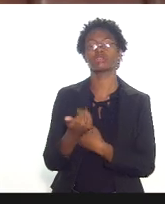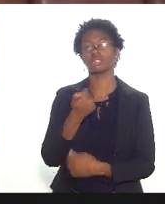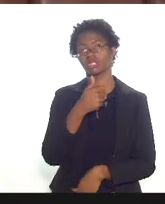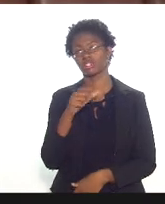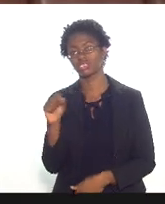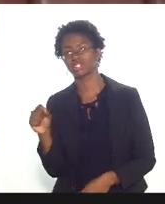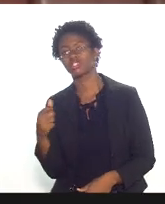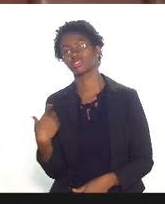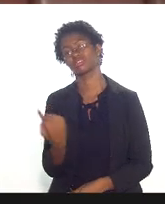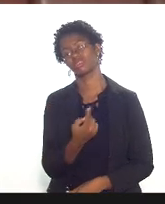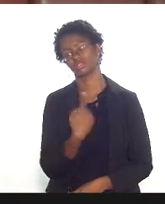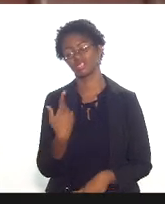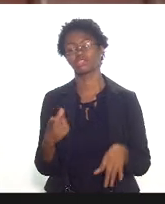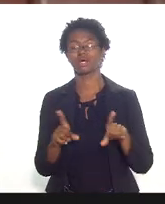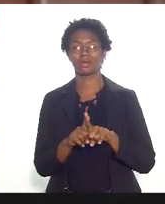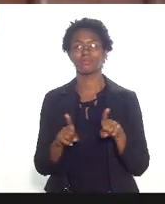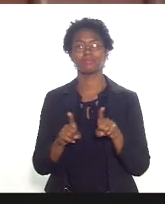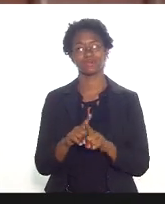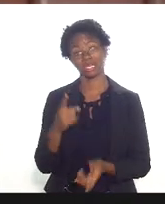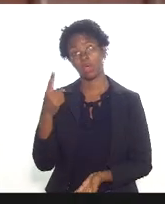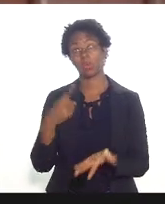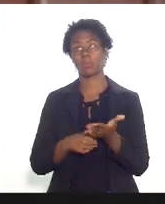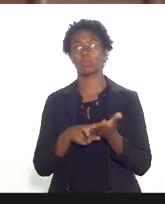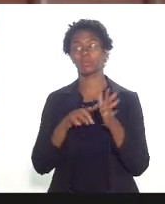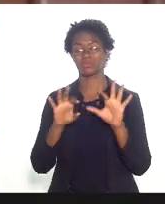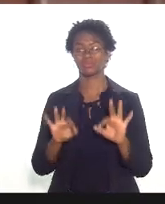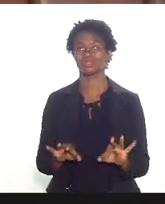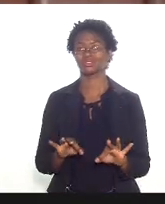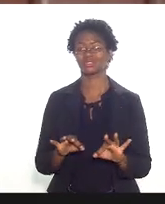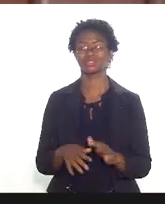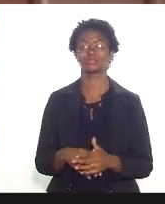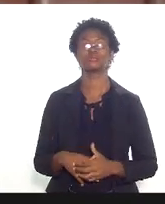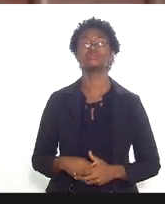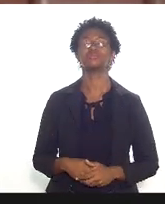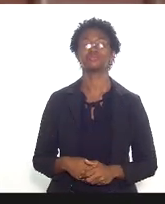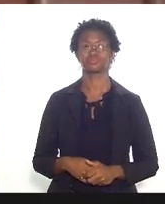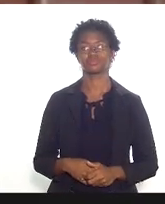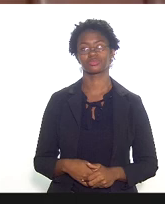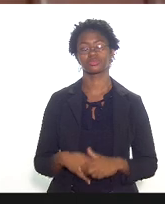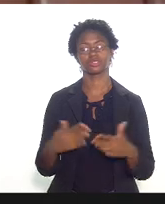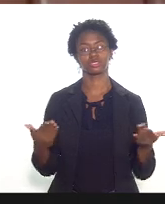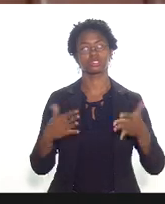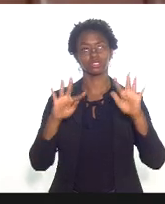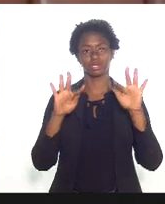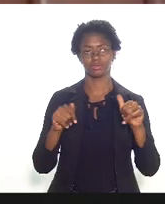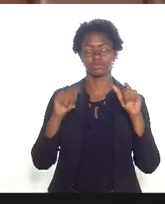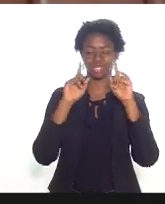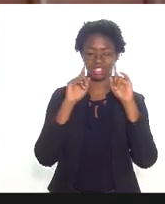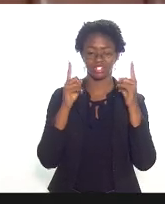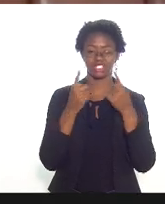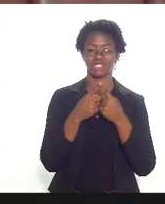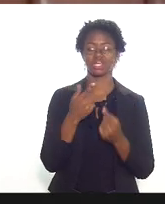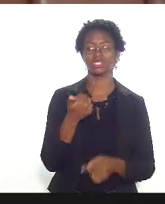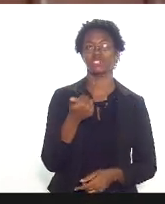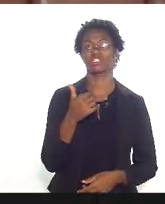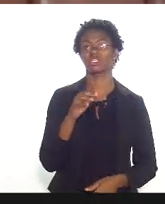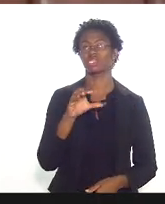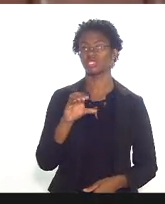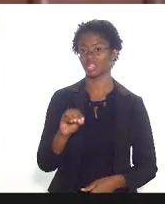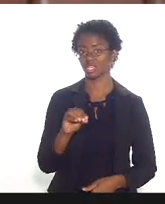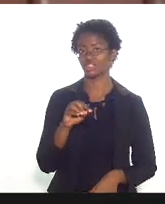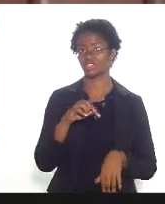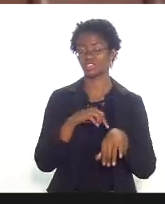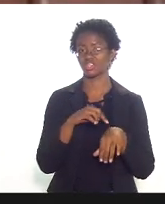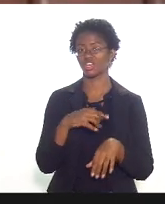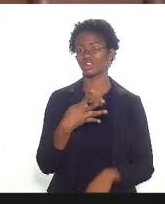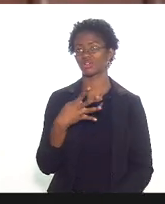uma vez, muito comprometida, e já encerro a nossa reunião às 10 horas e 49